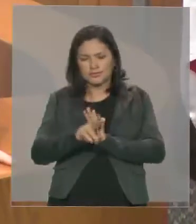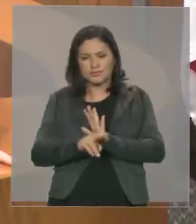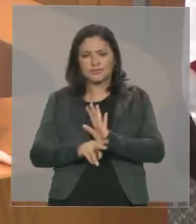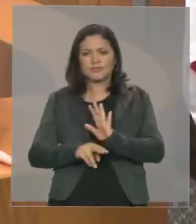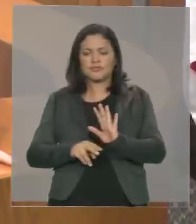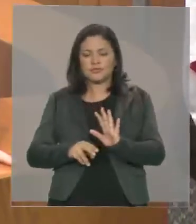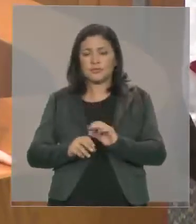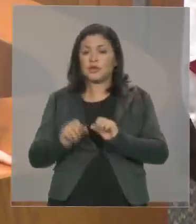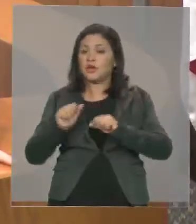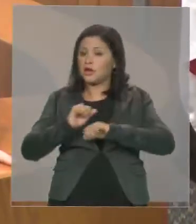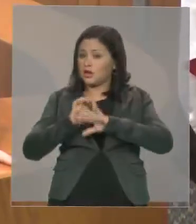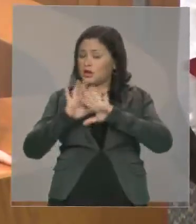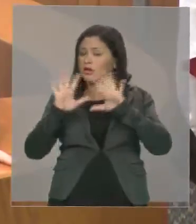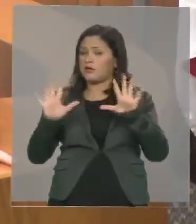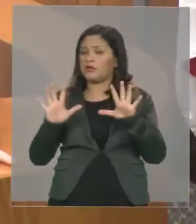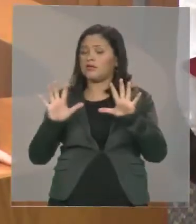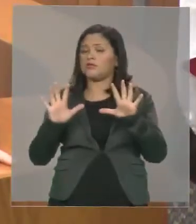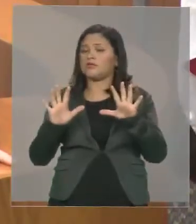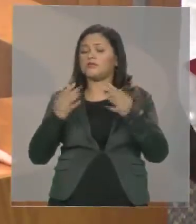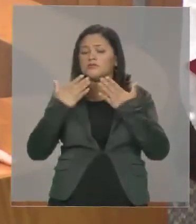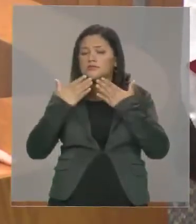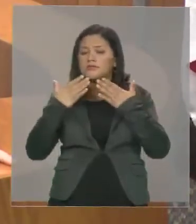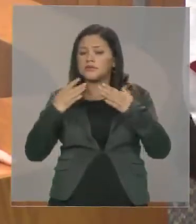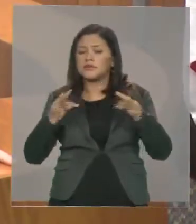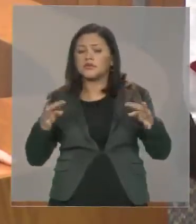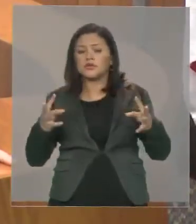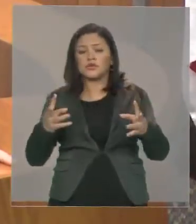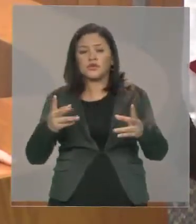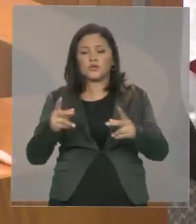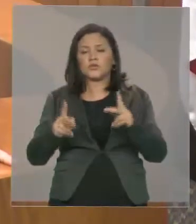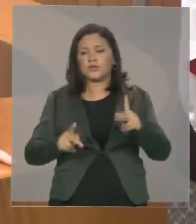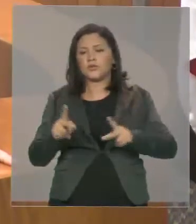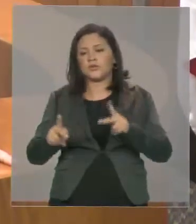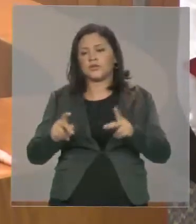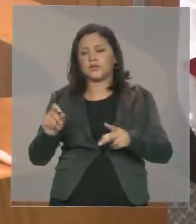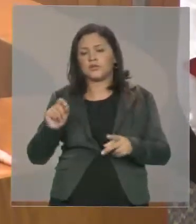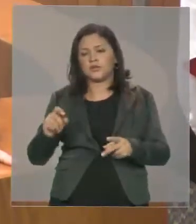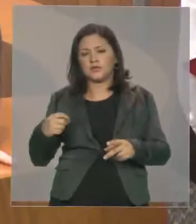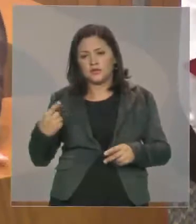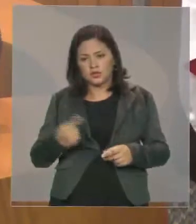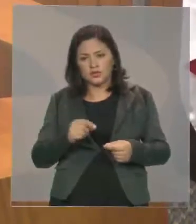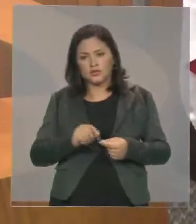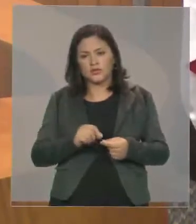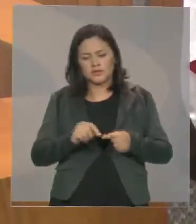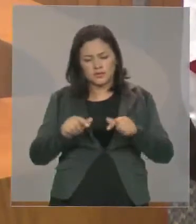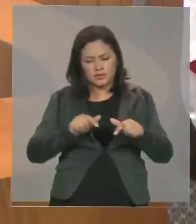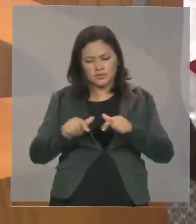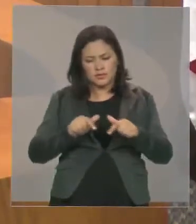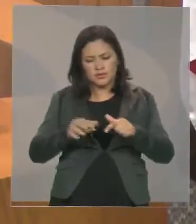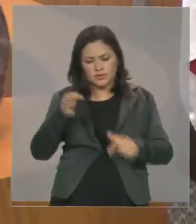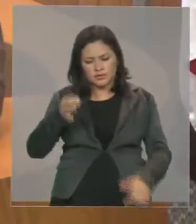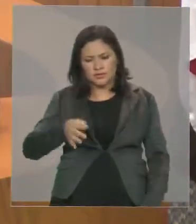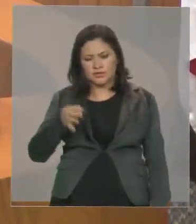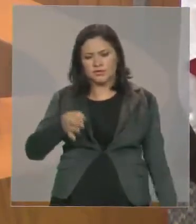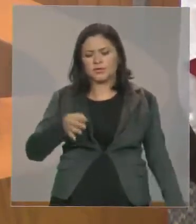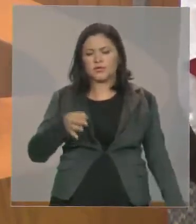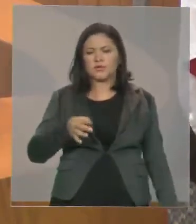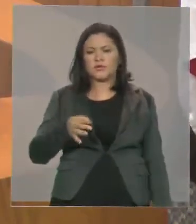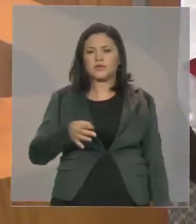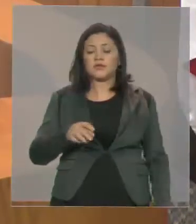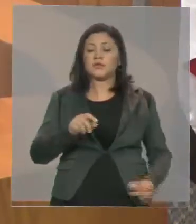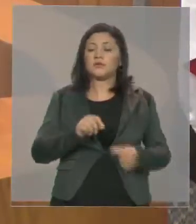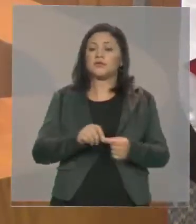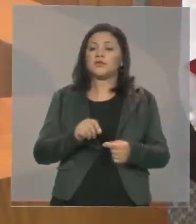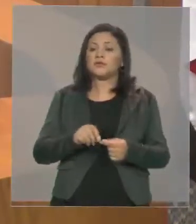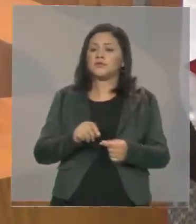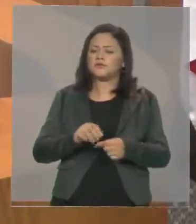que tomamos ações eficazes e que realmente farão a diferença na